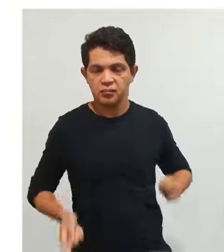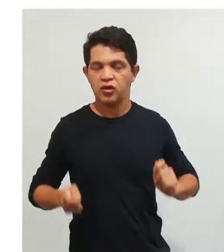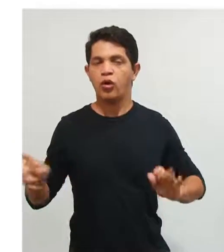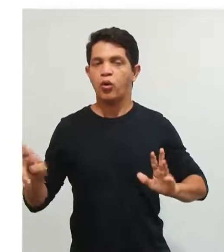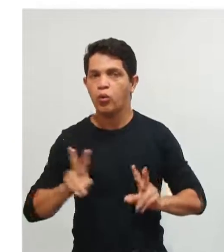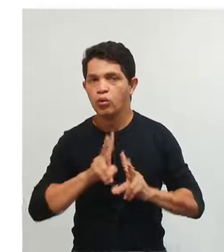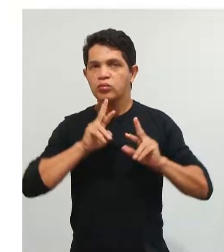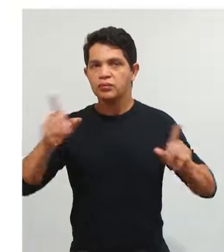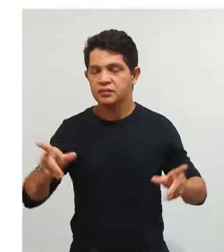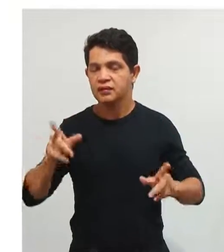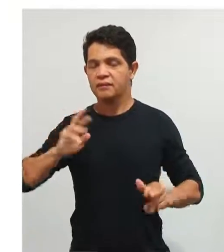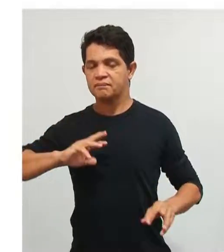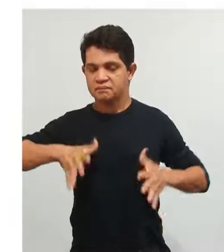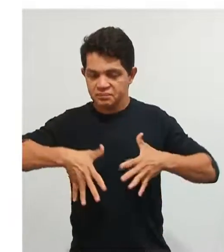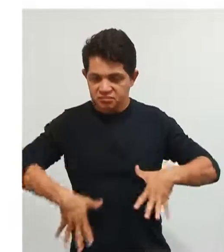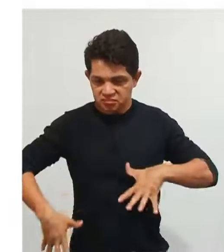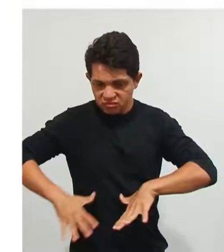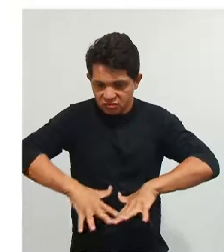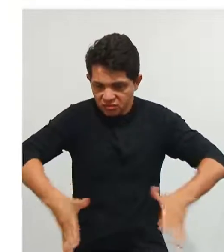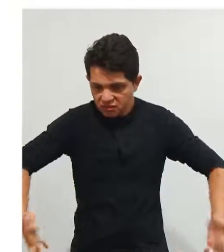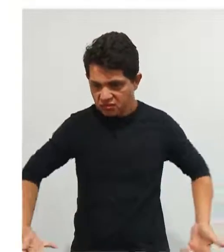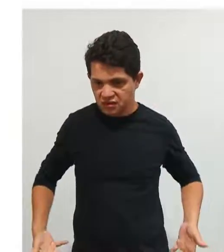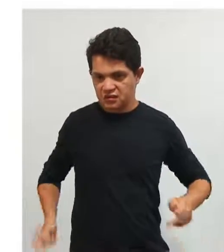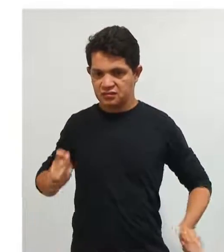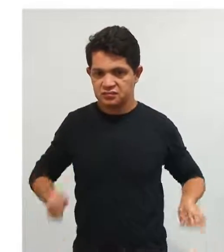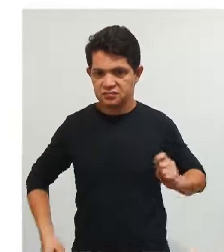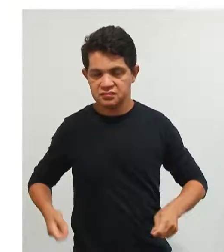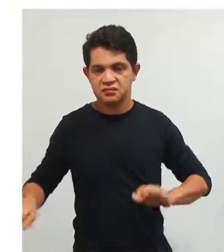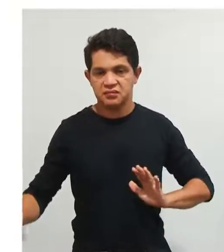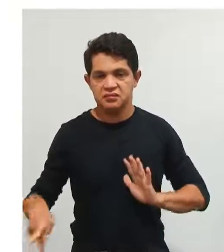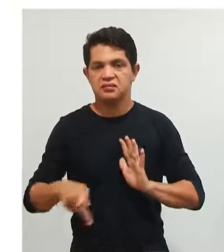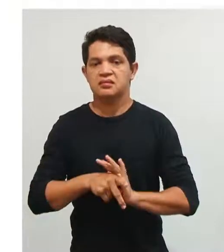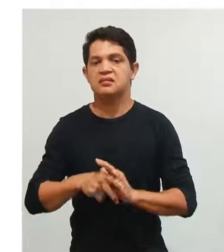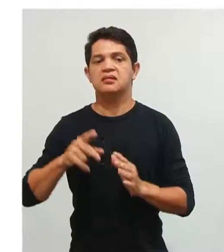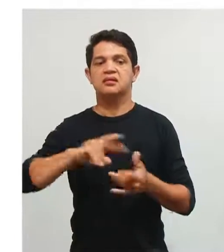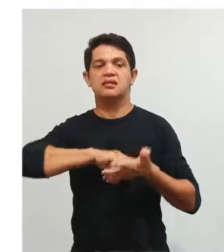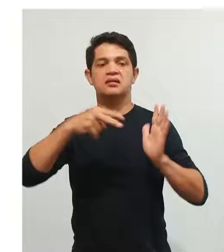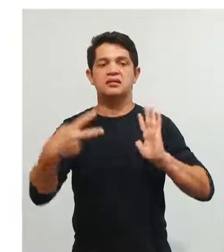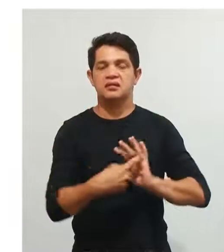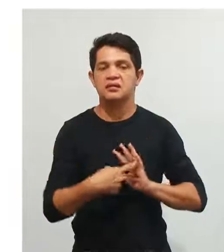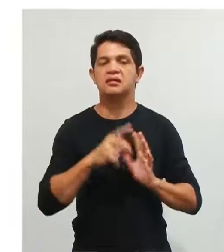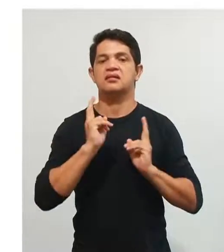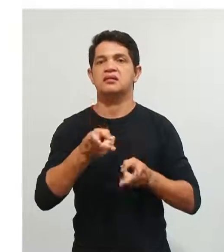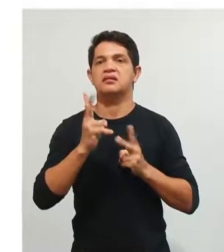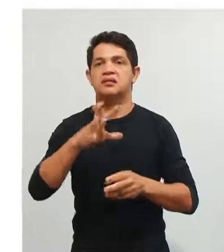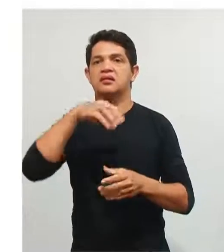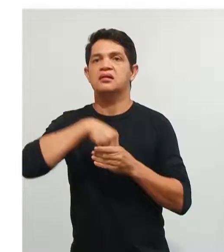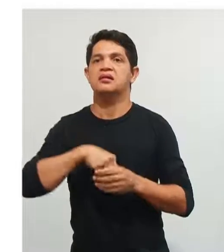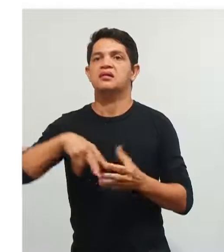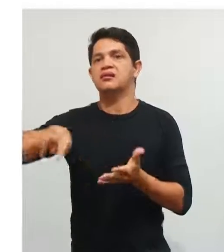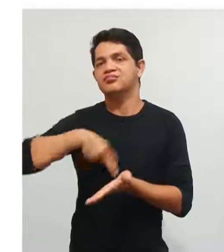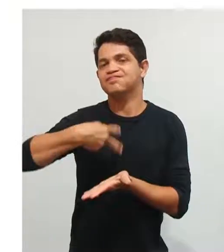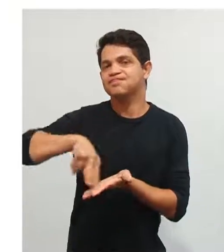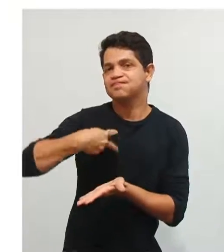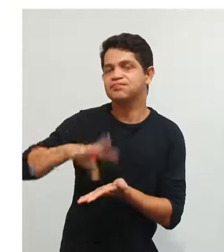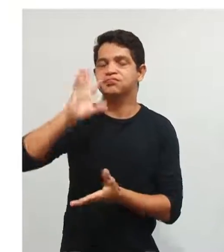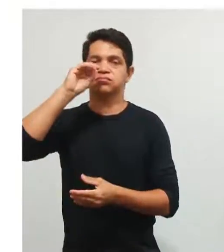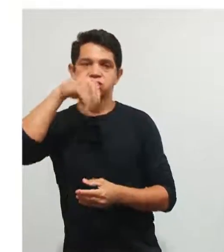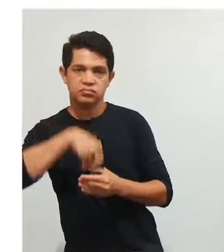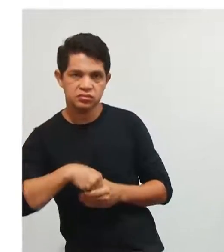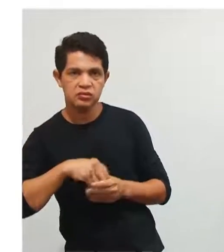o merengue e o mambo. Desde sua invenção, com o disco Lambadas das Quebradas,